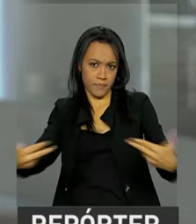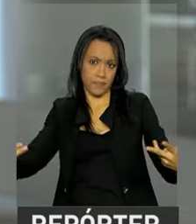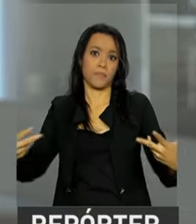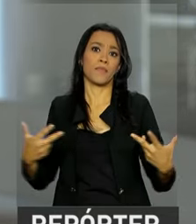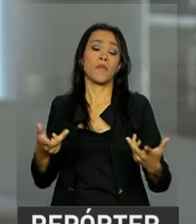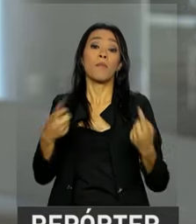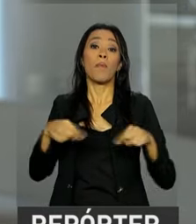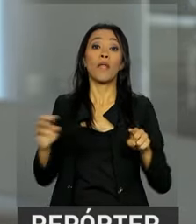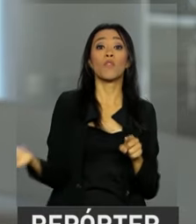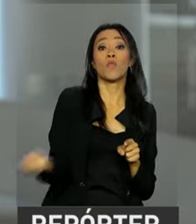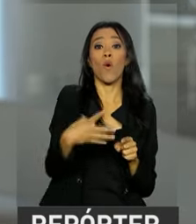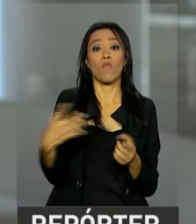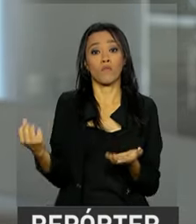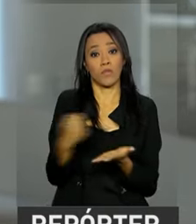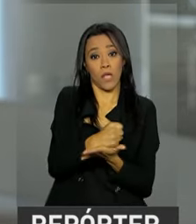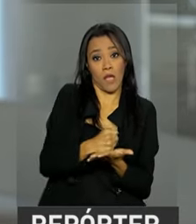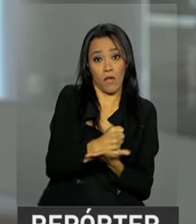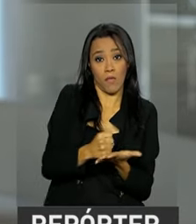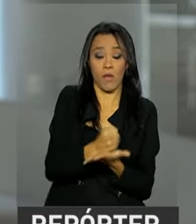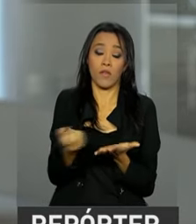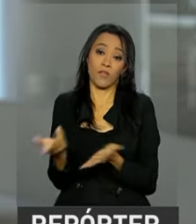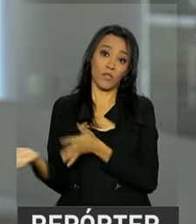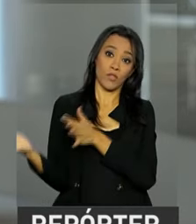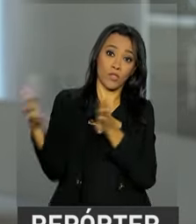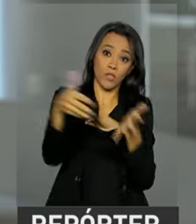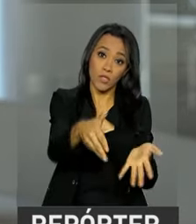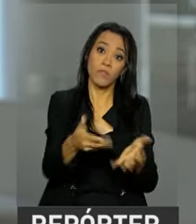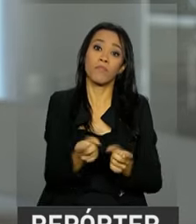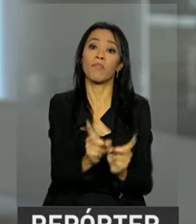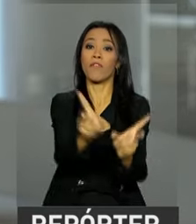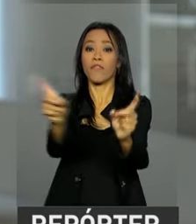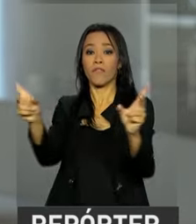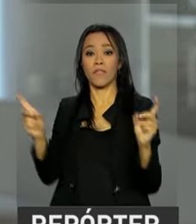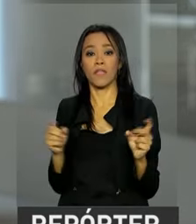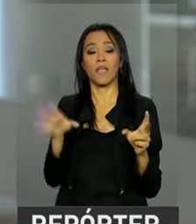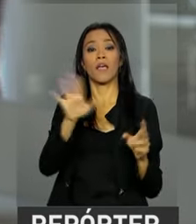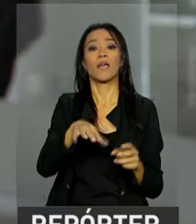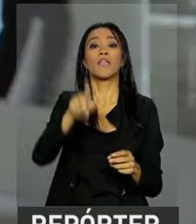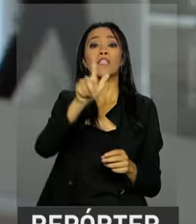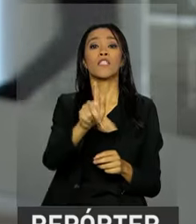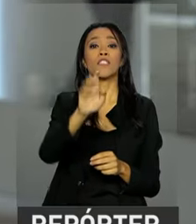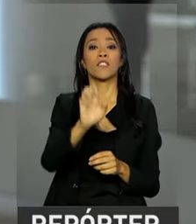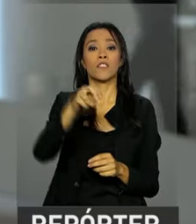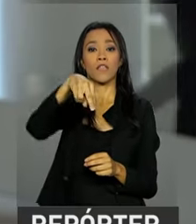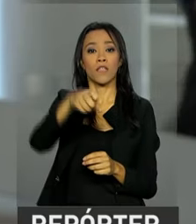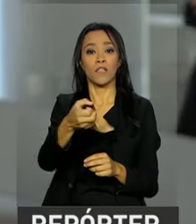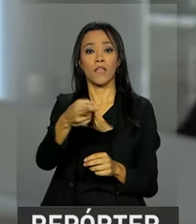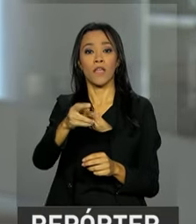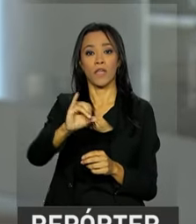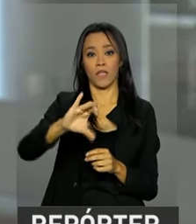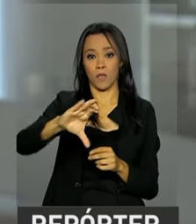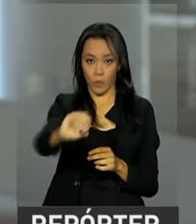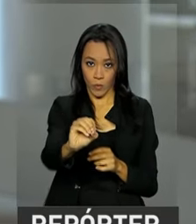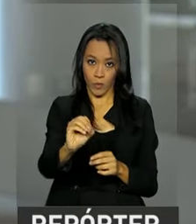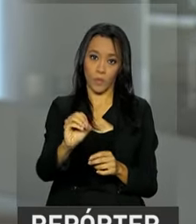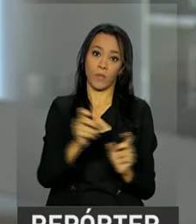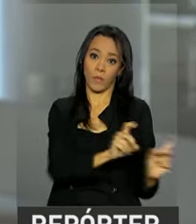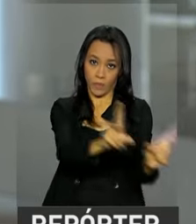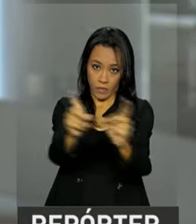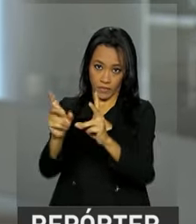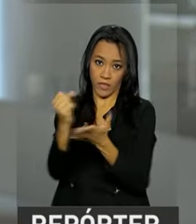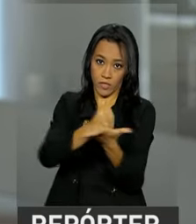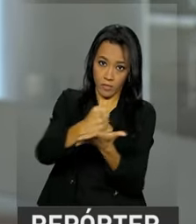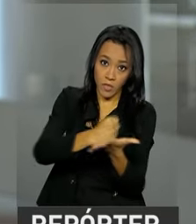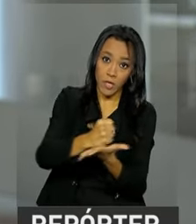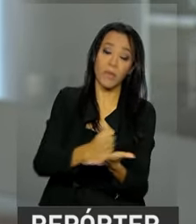chegada de novos medicamentos genéricos ao mercado a gente vai acompanhar tudo agora pela manhã aqui no palácio do do Planalto Inclusive a